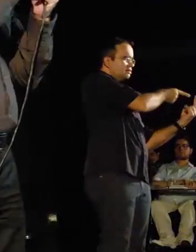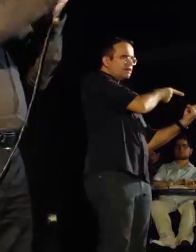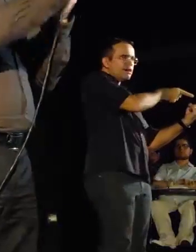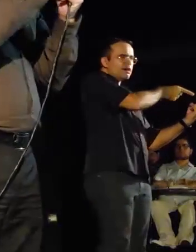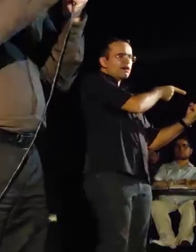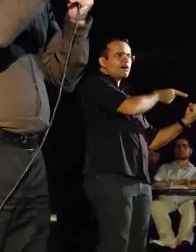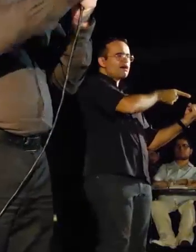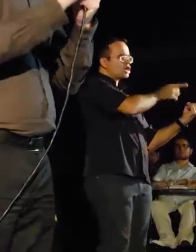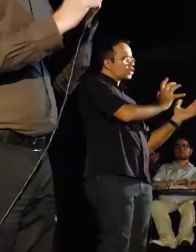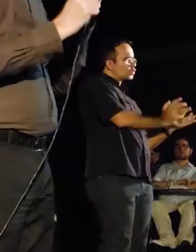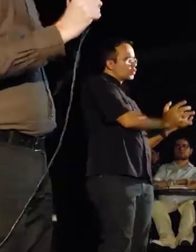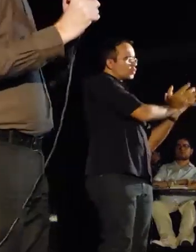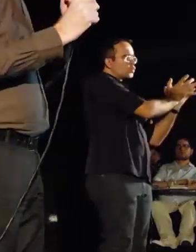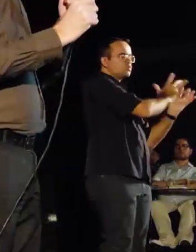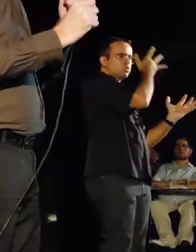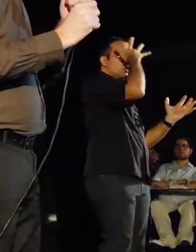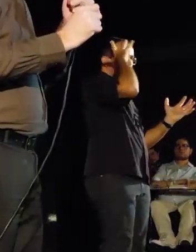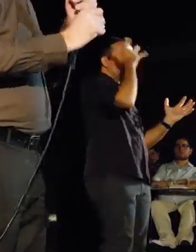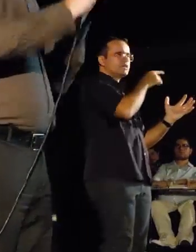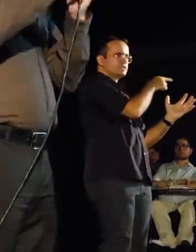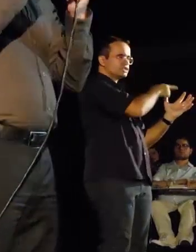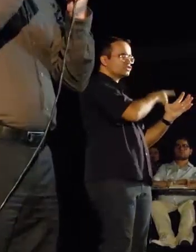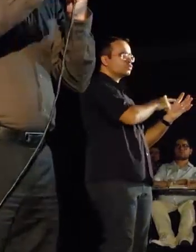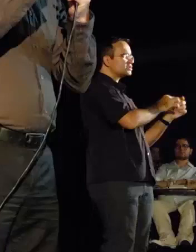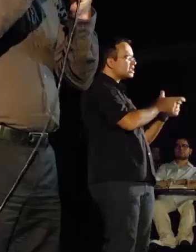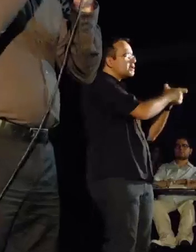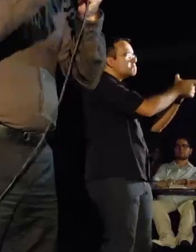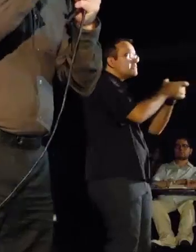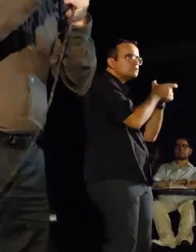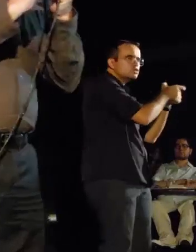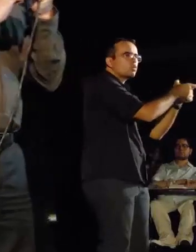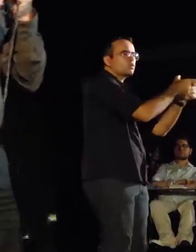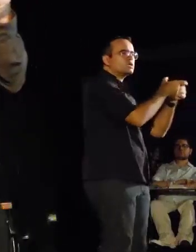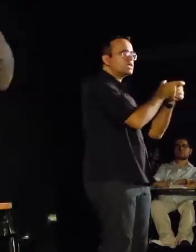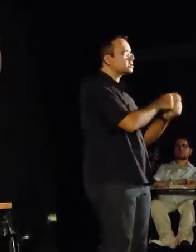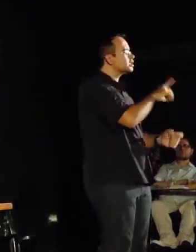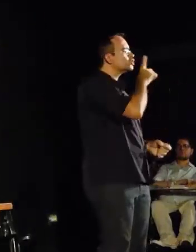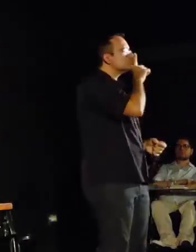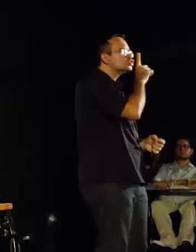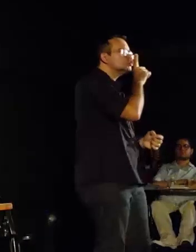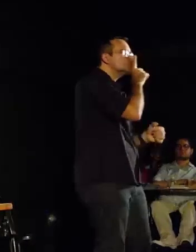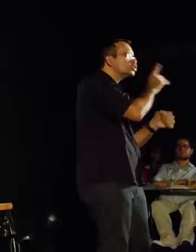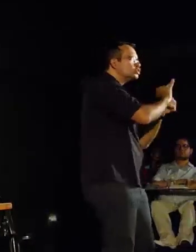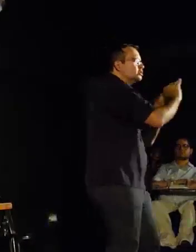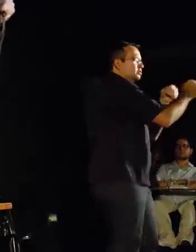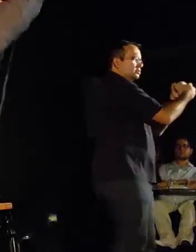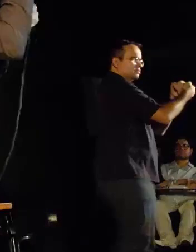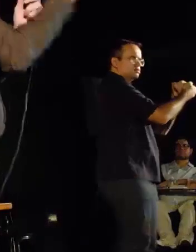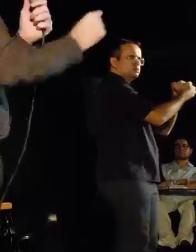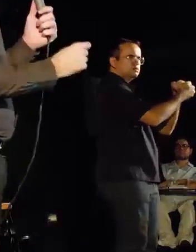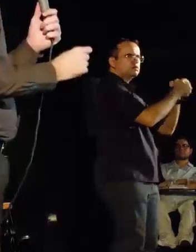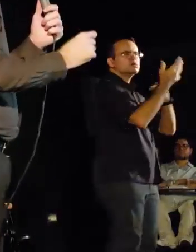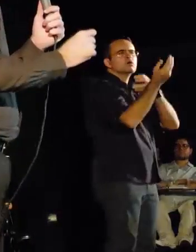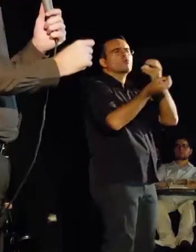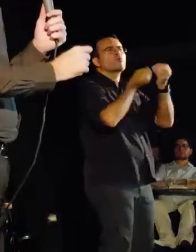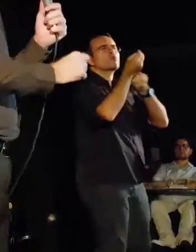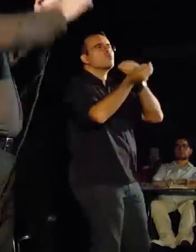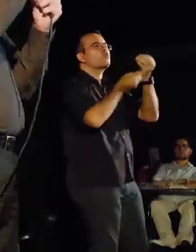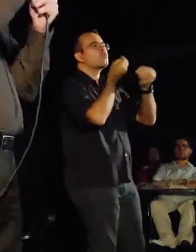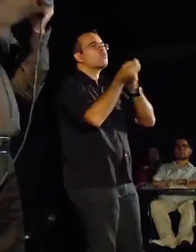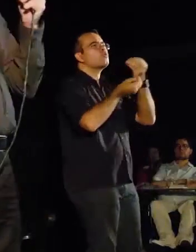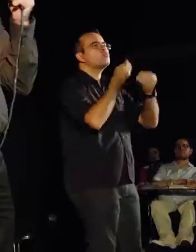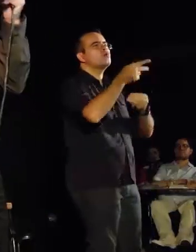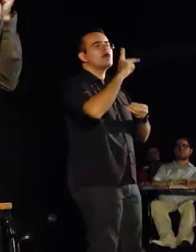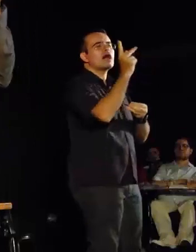há existência sem visibilidade. Porque sabe-se tacitamente que a maneira de eliminar uma existência